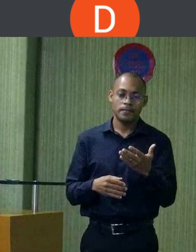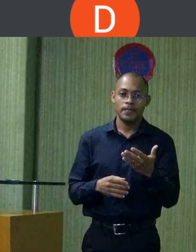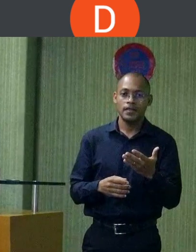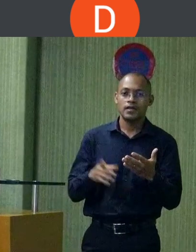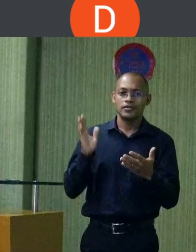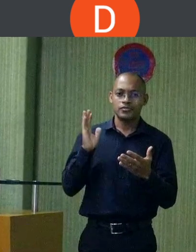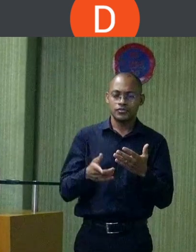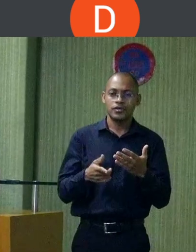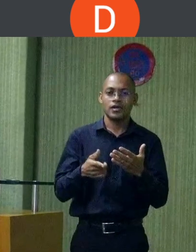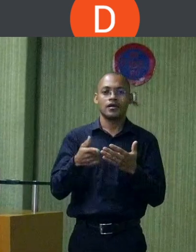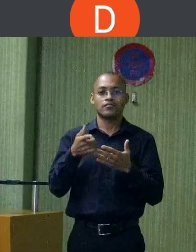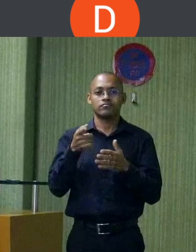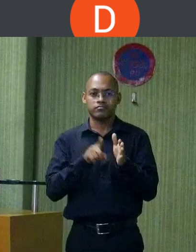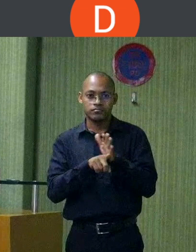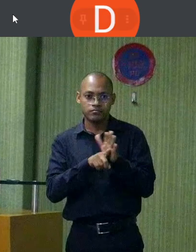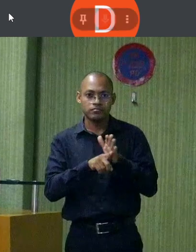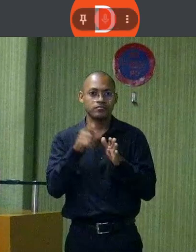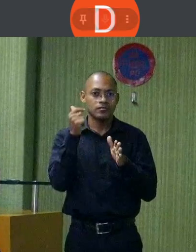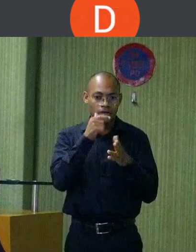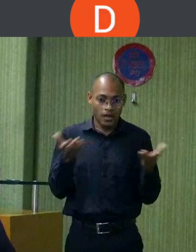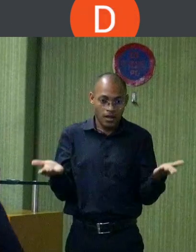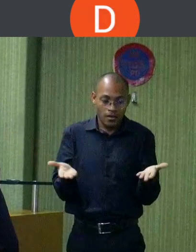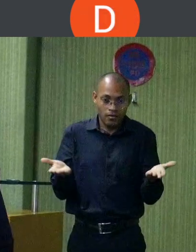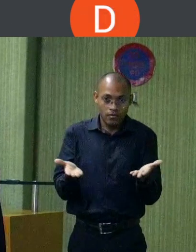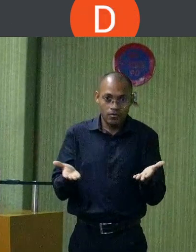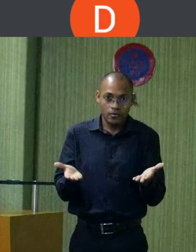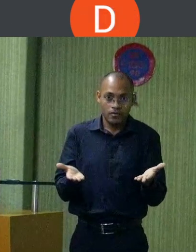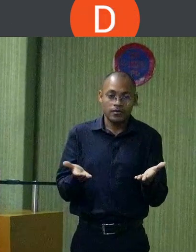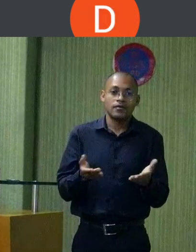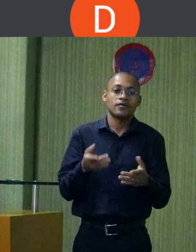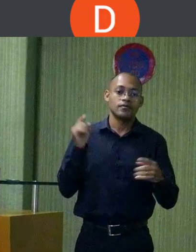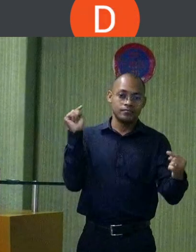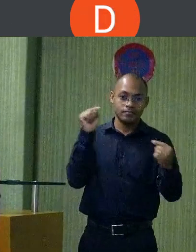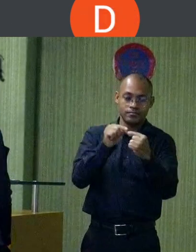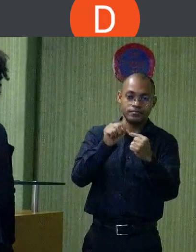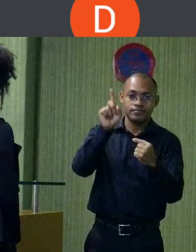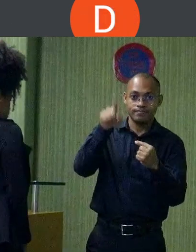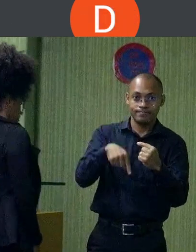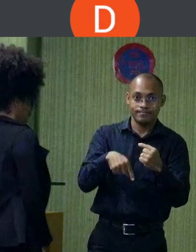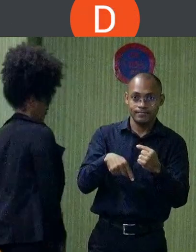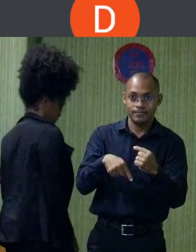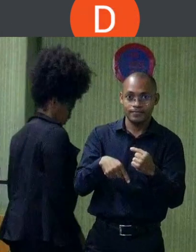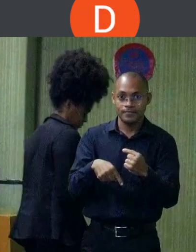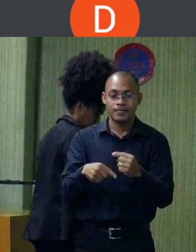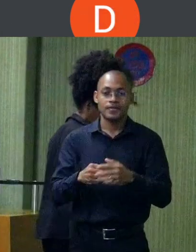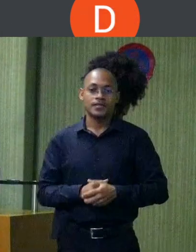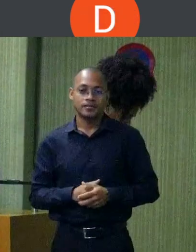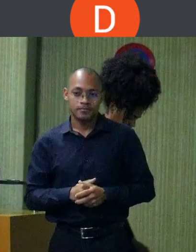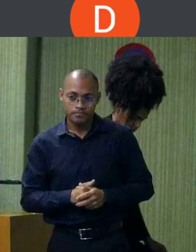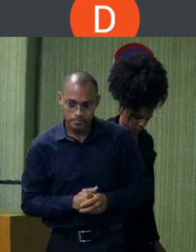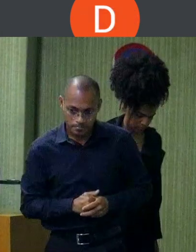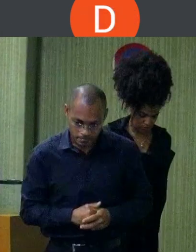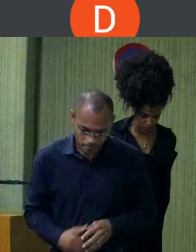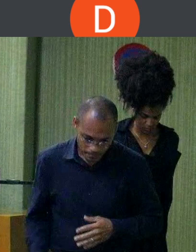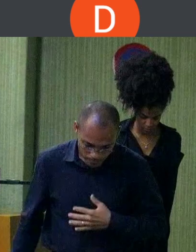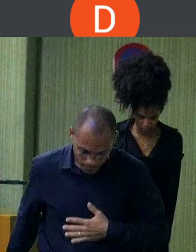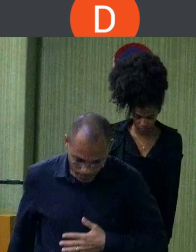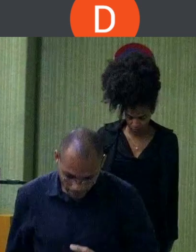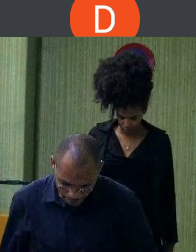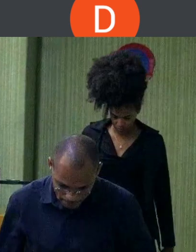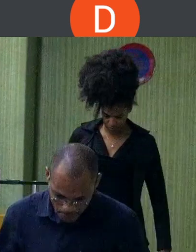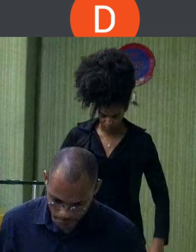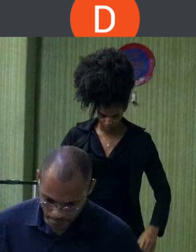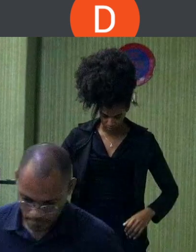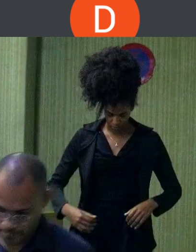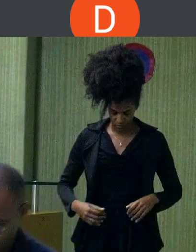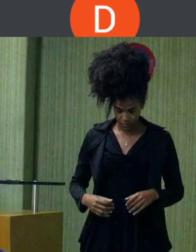isso ao longo dos anos ela agora ganha o status de fato de met a ser eh monitorada eh por